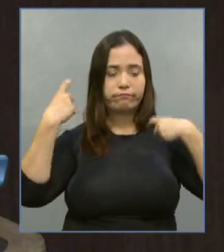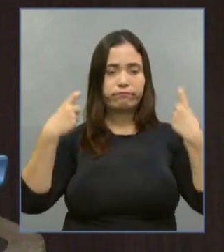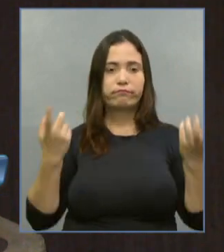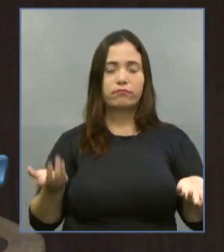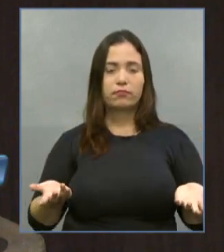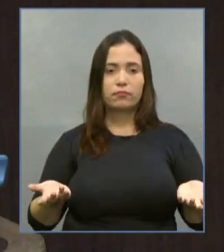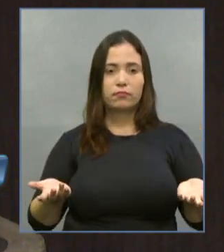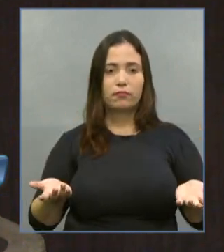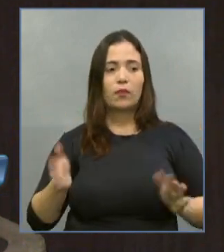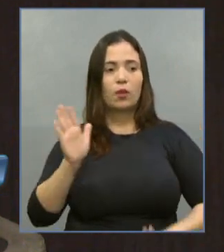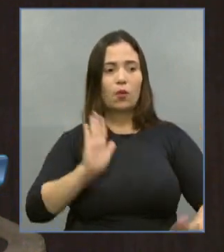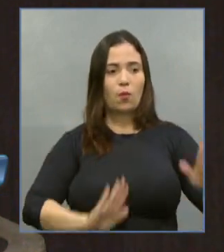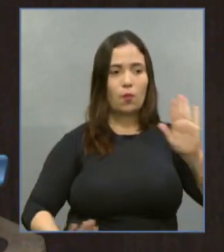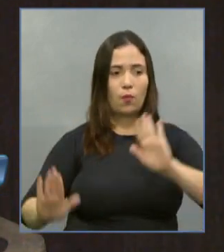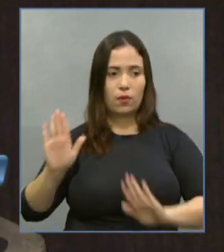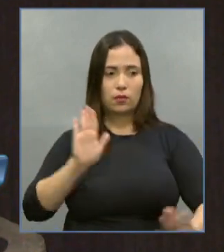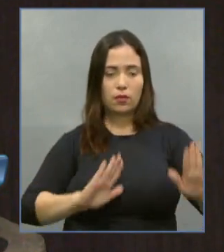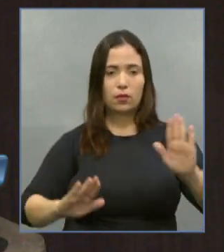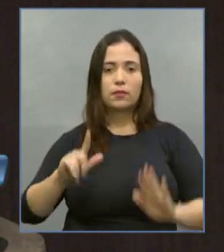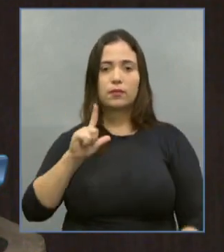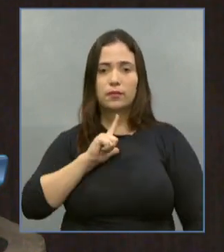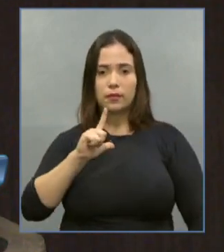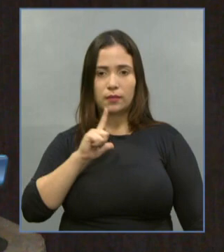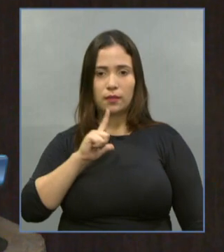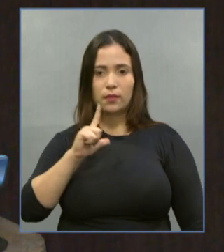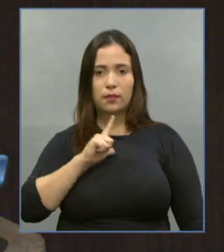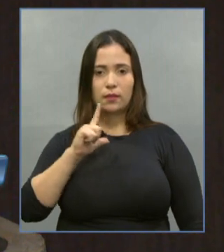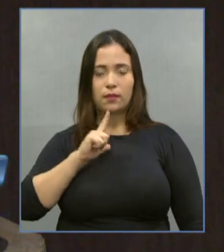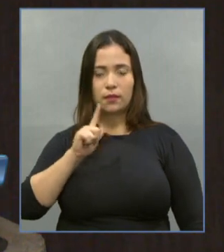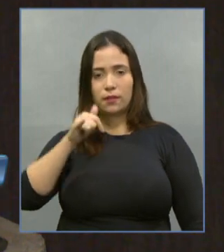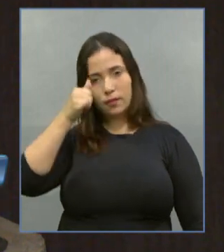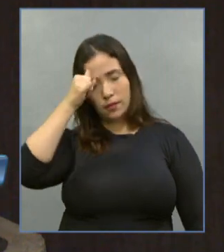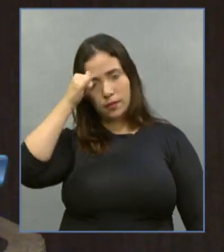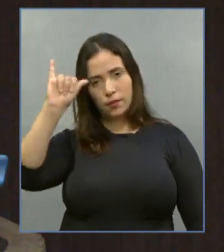obviamente aqui, com muito cuidado, para que não se tomassem